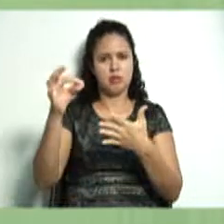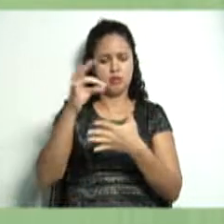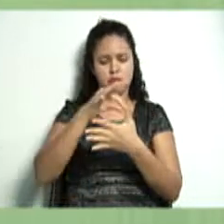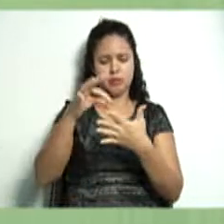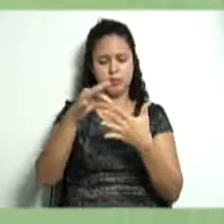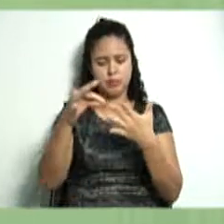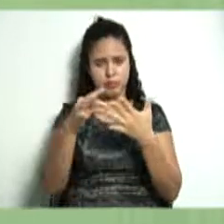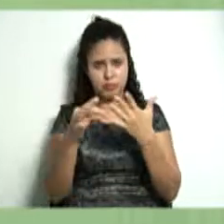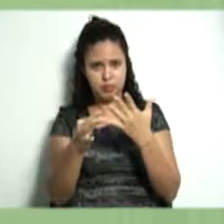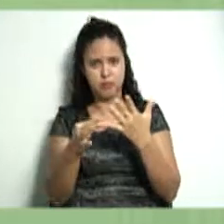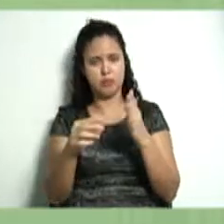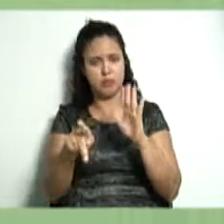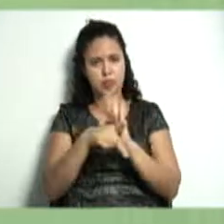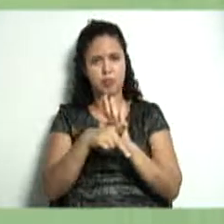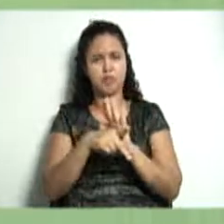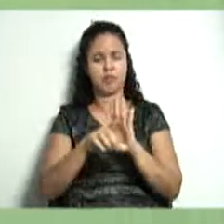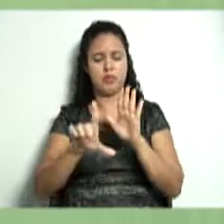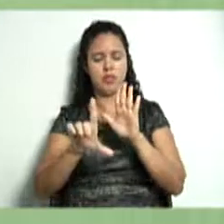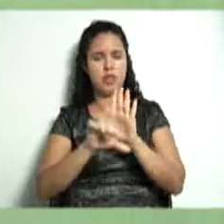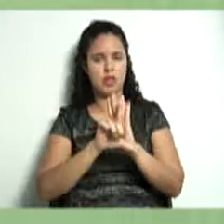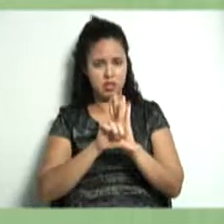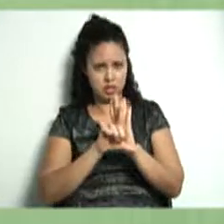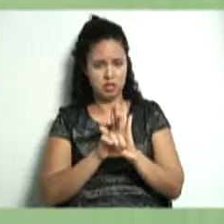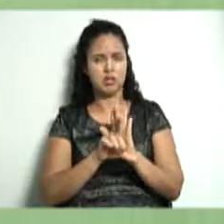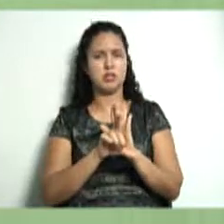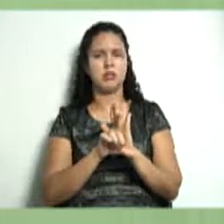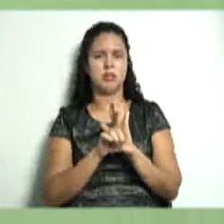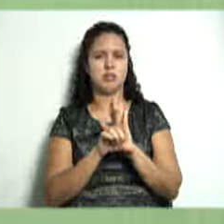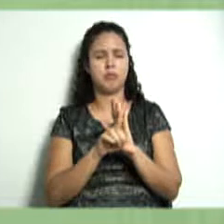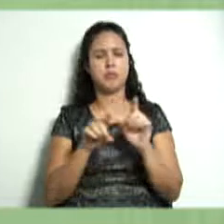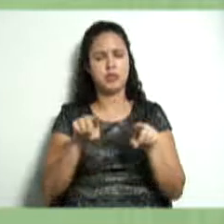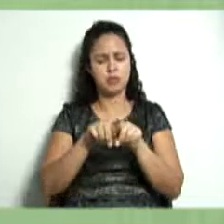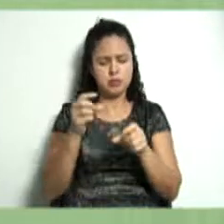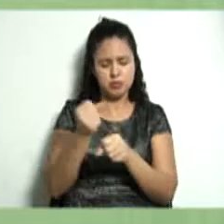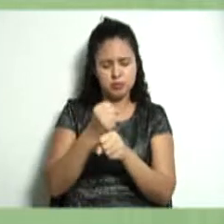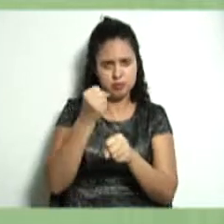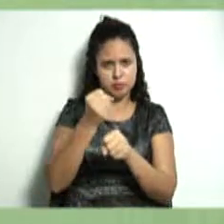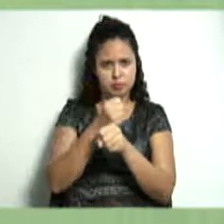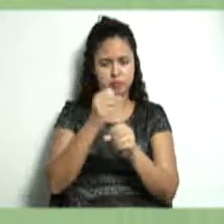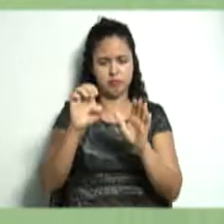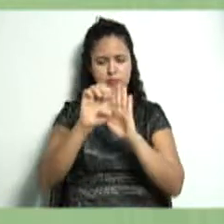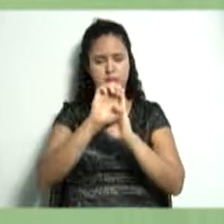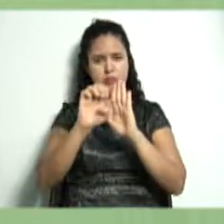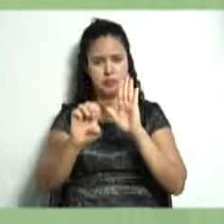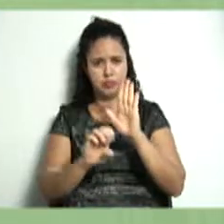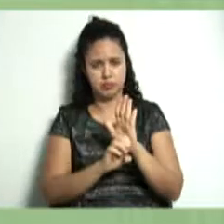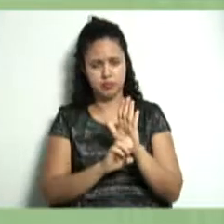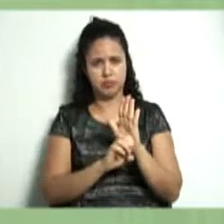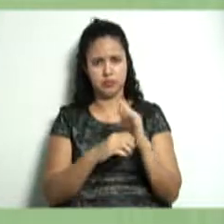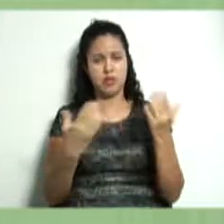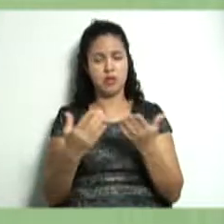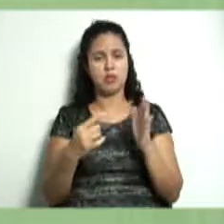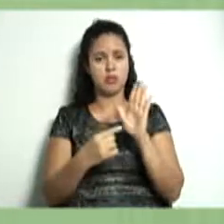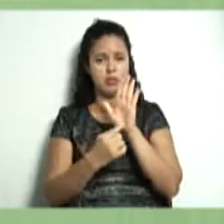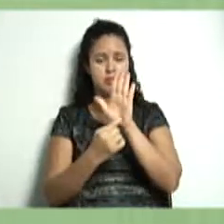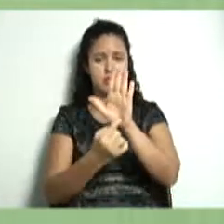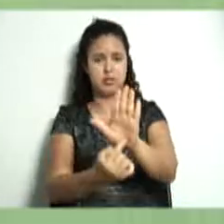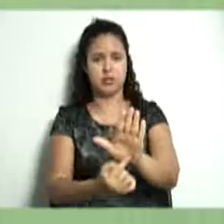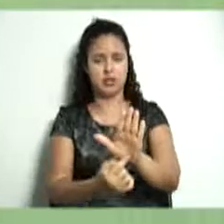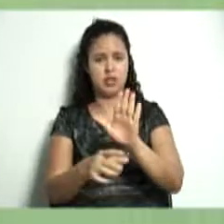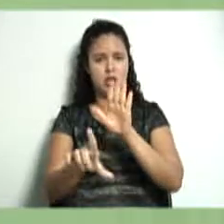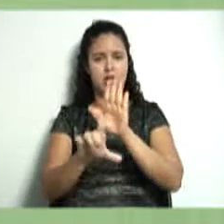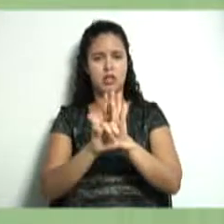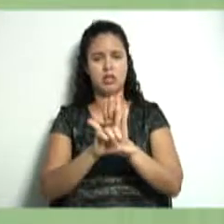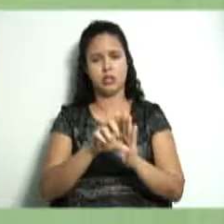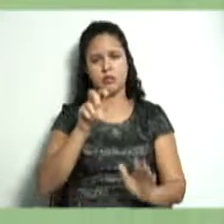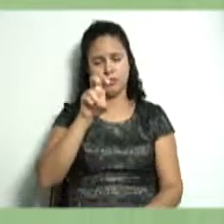Os aspectos legais e construção estatutária. Eu apresento para vocês uma lei, a